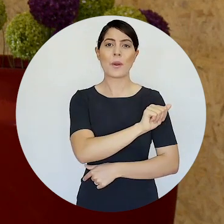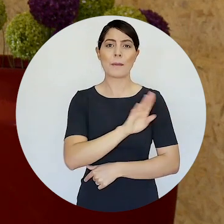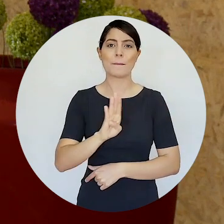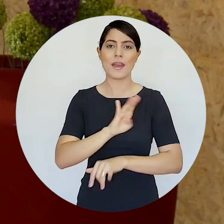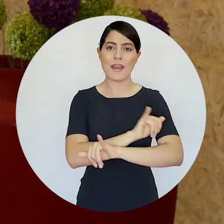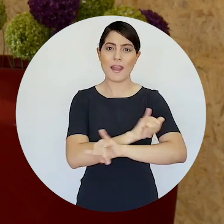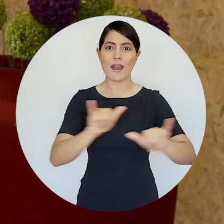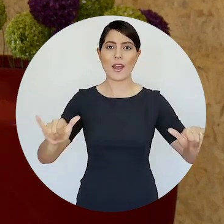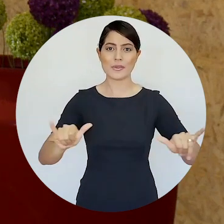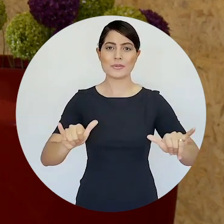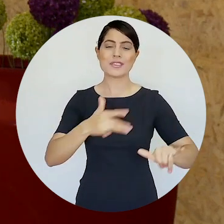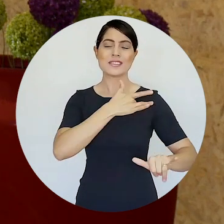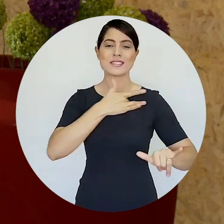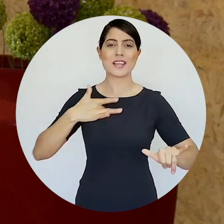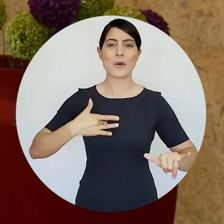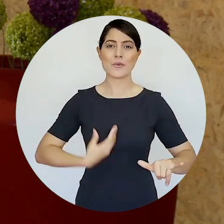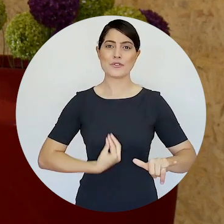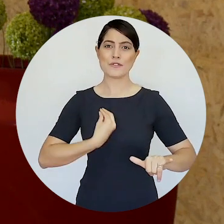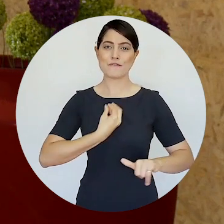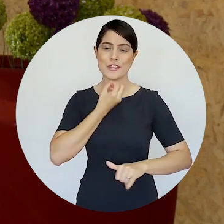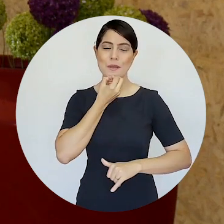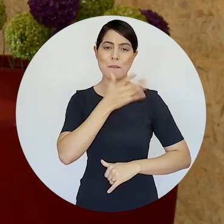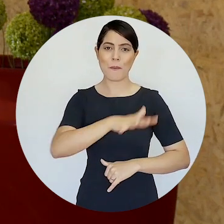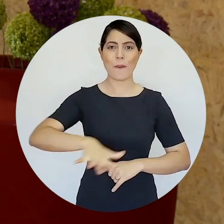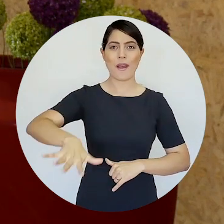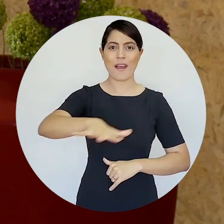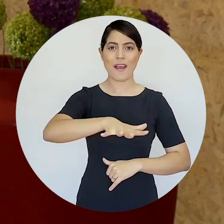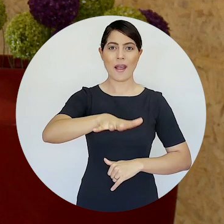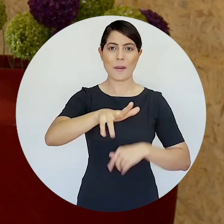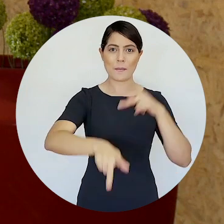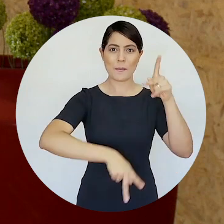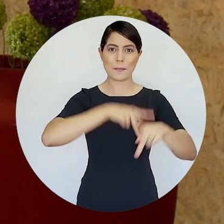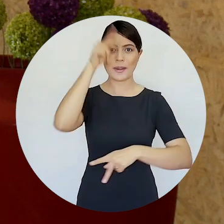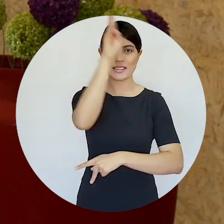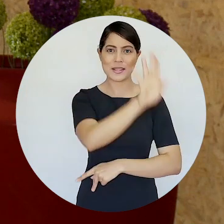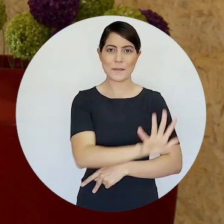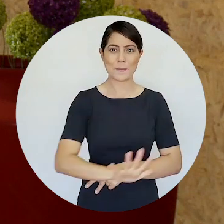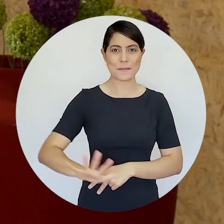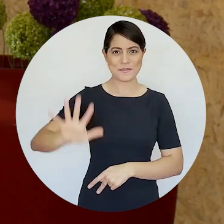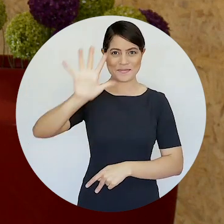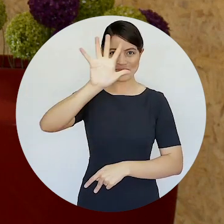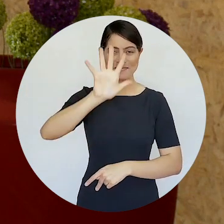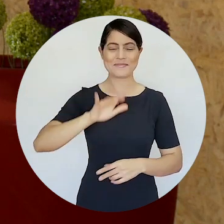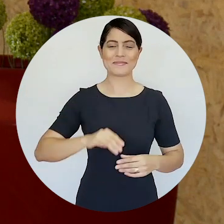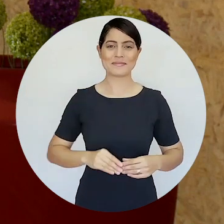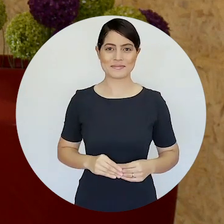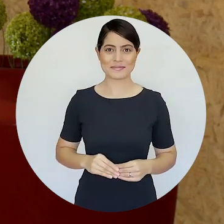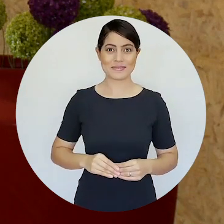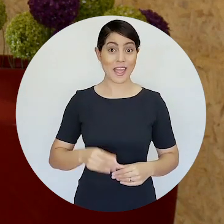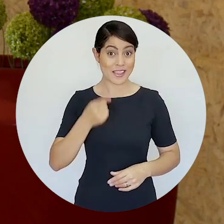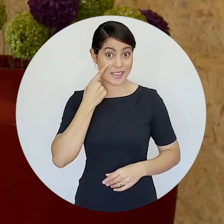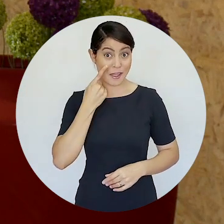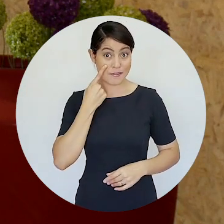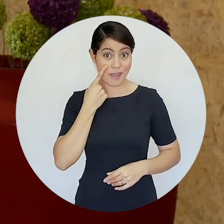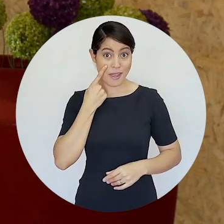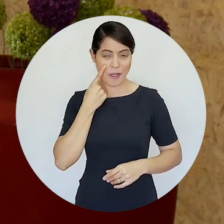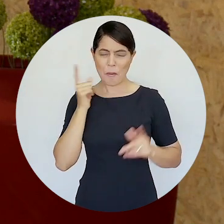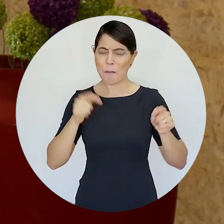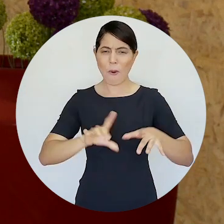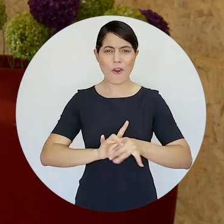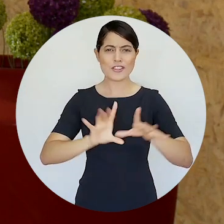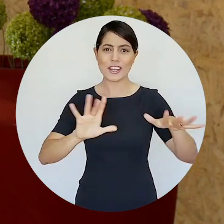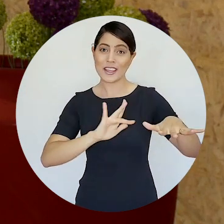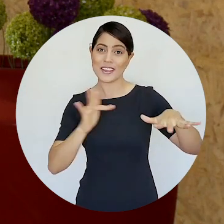parte. A OAB vai continuar sua campanha pela saúde e bem-estar de todos os brasileiros e brasileiras. Para acompanhar tudo